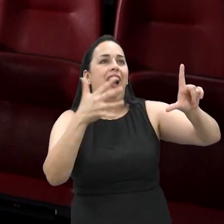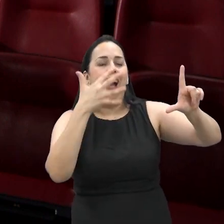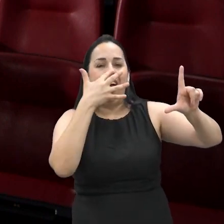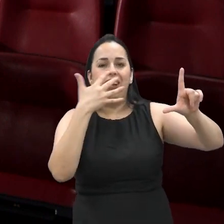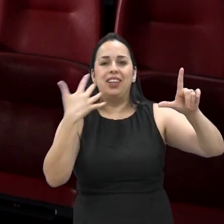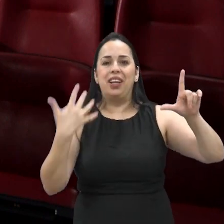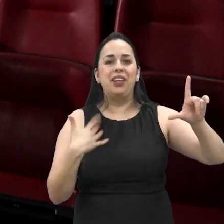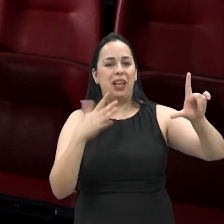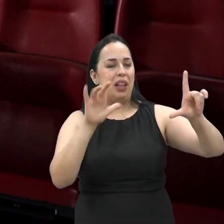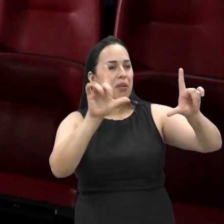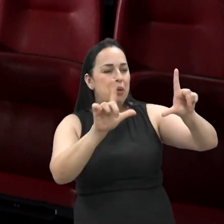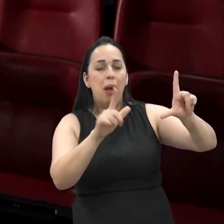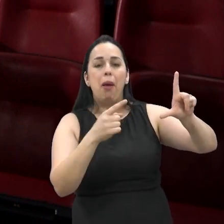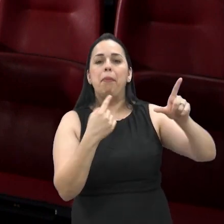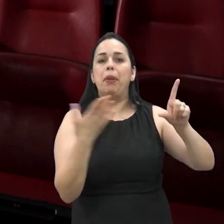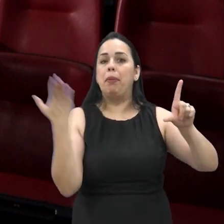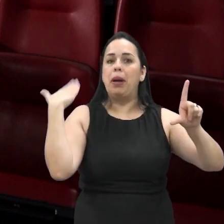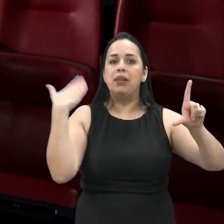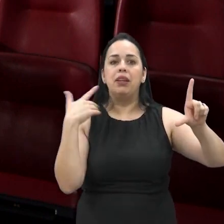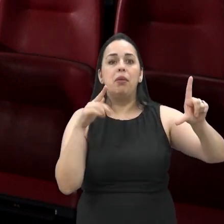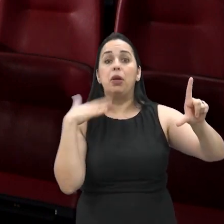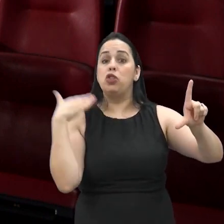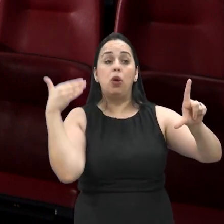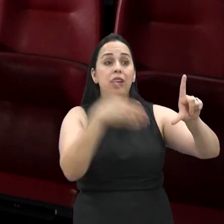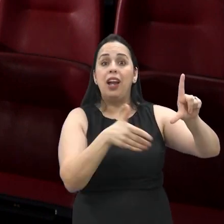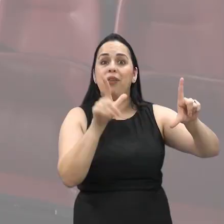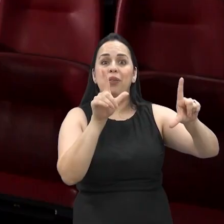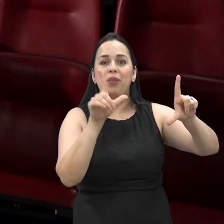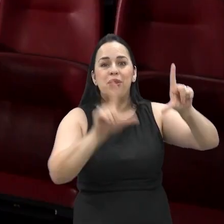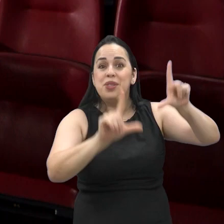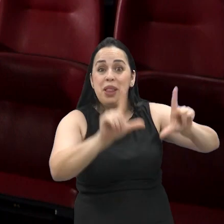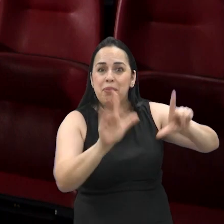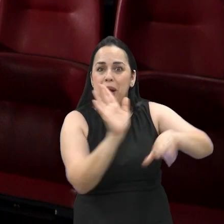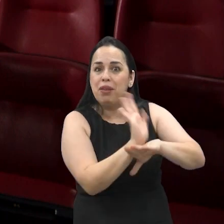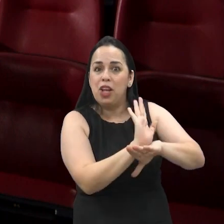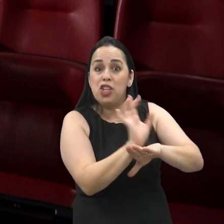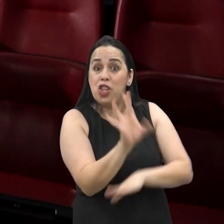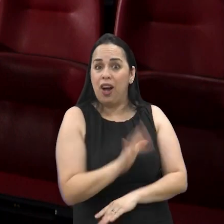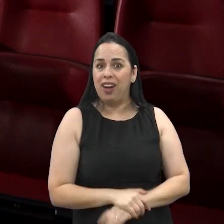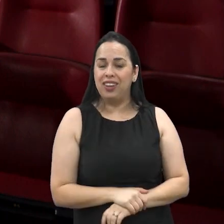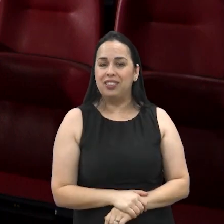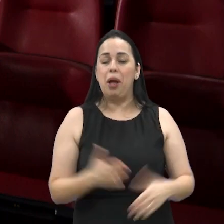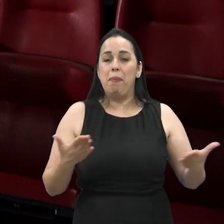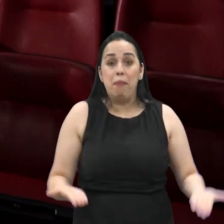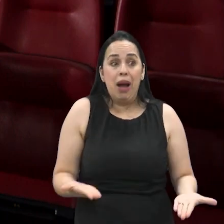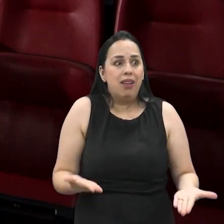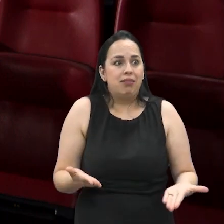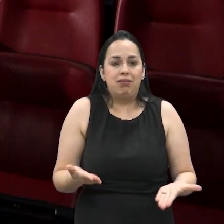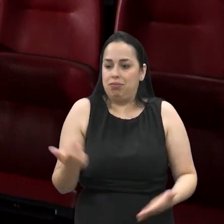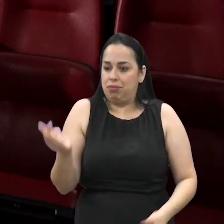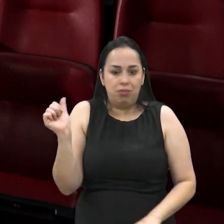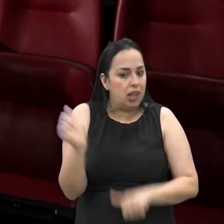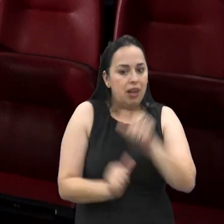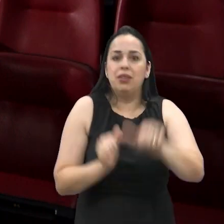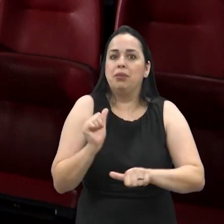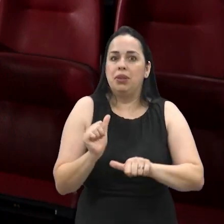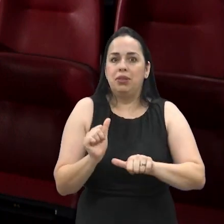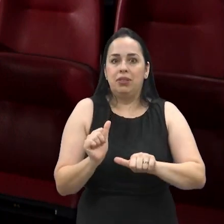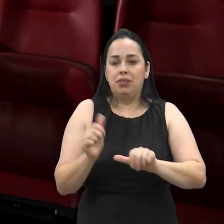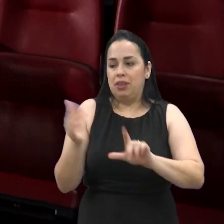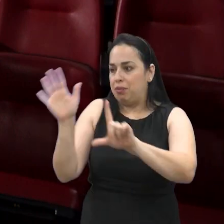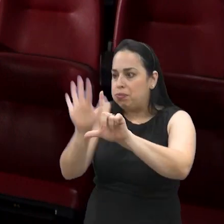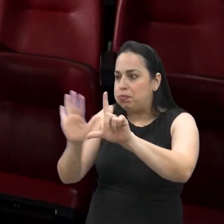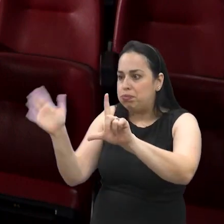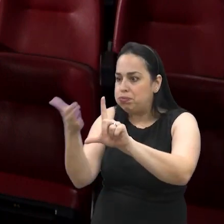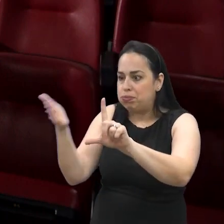até estou falando em enxergar no passado porque eu via só no cinema. Só que o ser humano evoluiu, a tela é